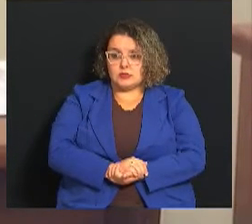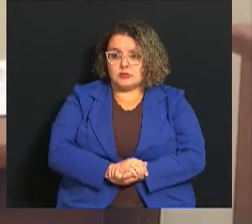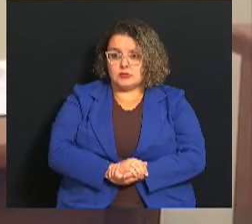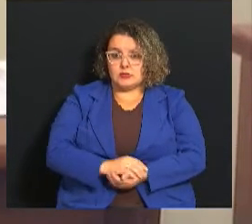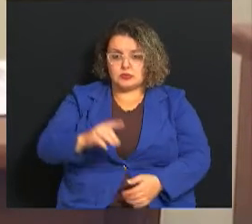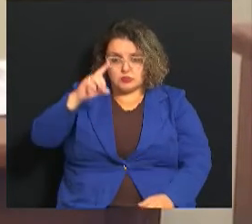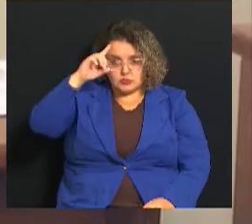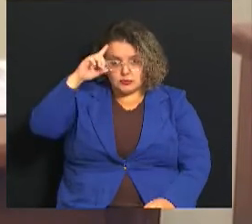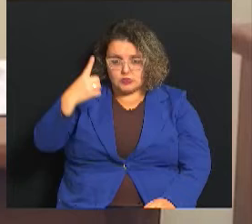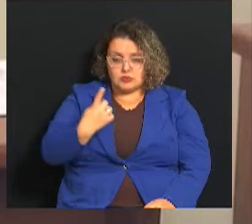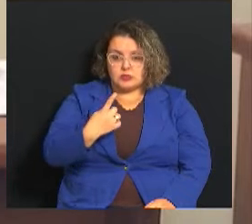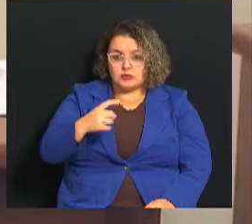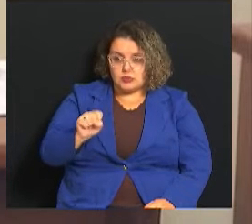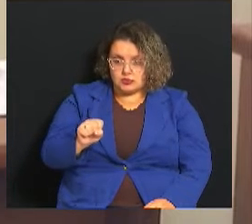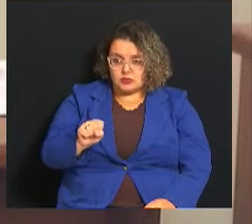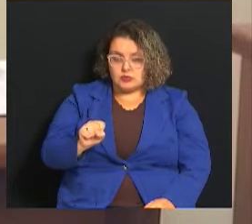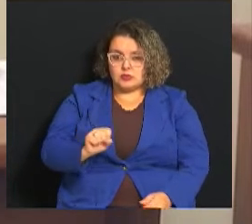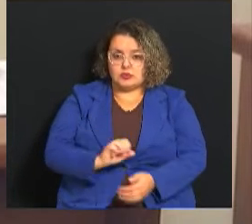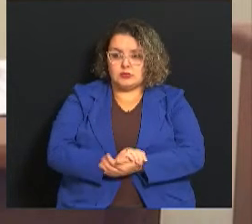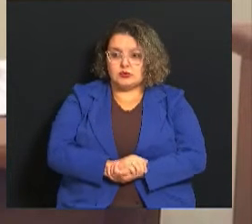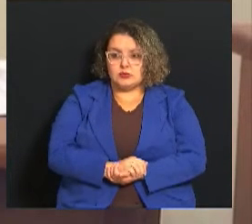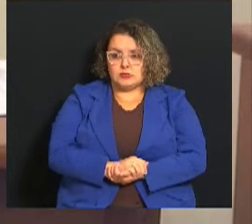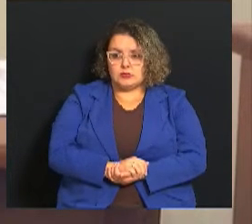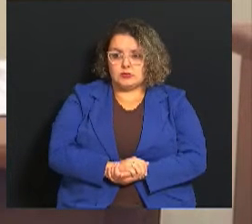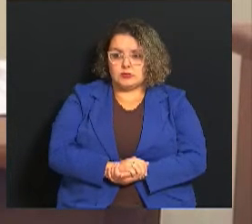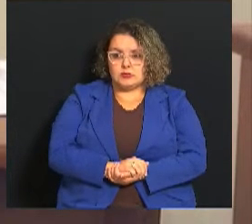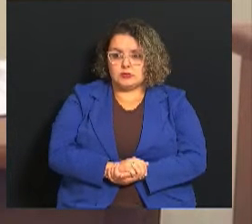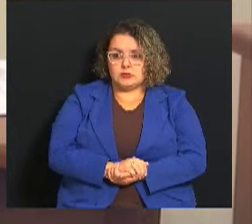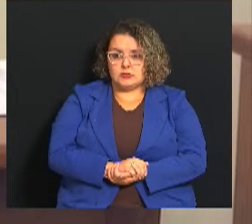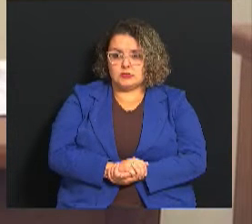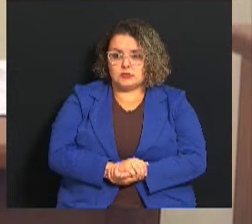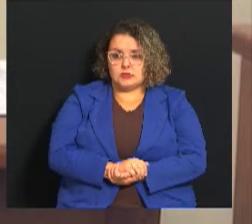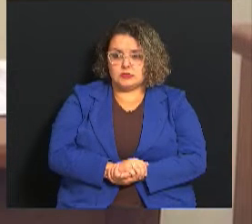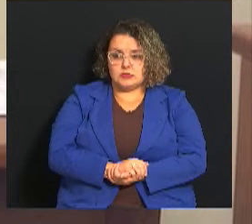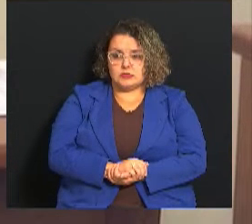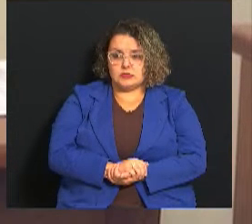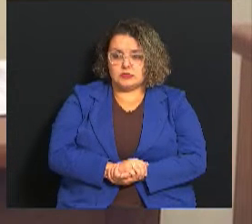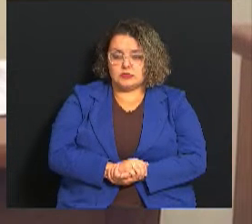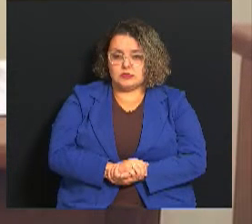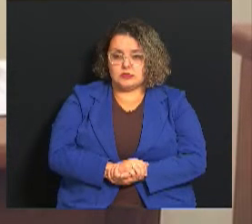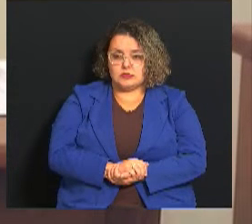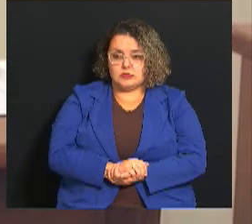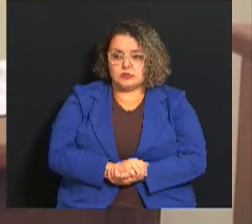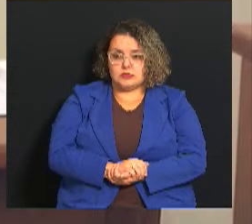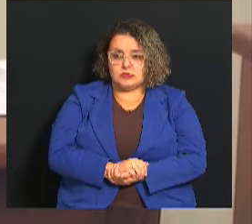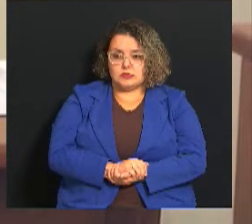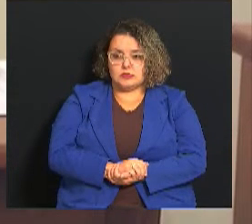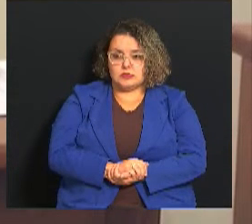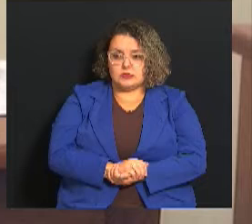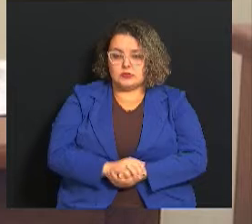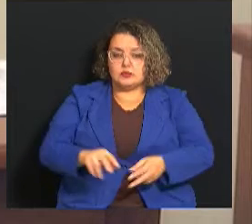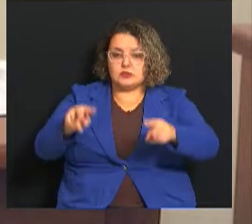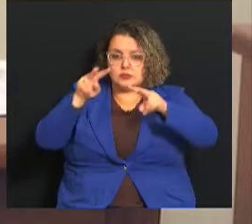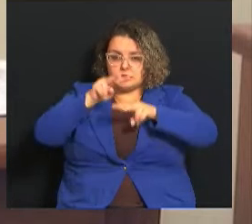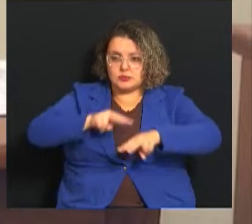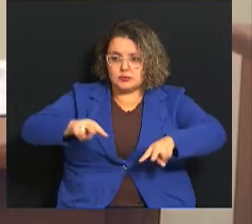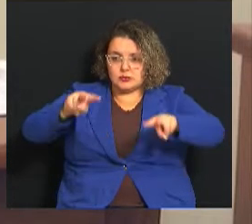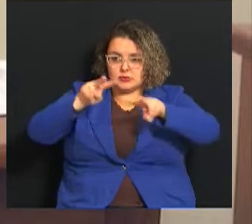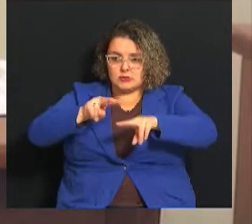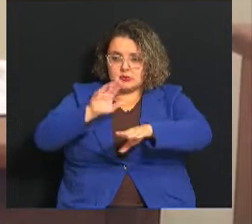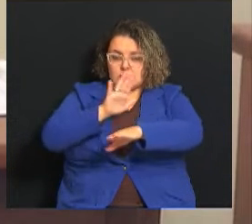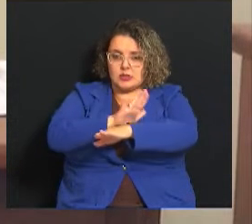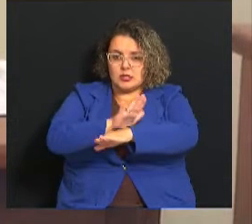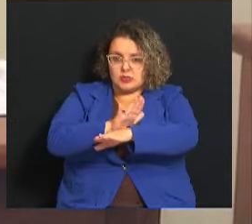18, esse dia está aqui para a gente colocar, visar,